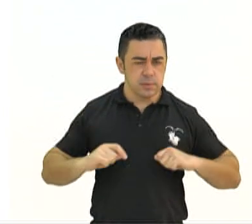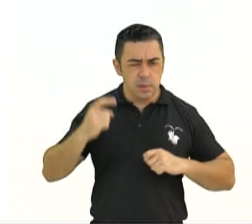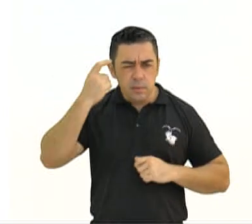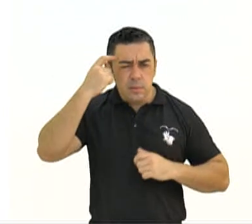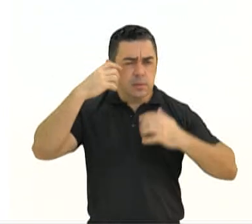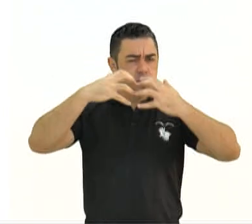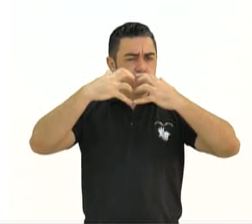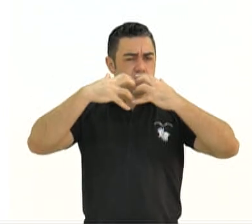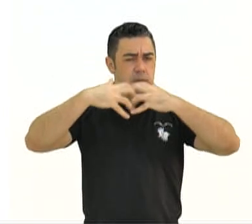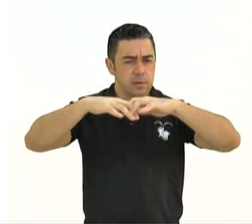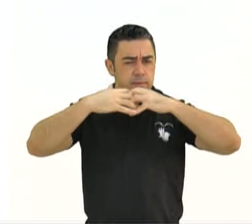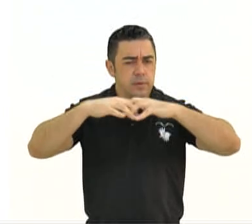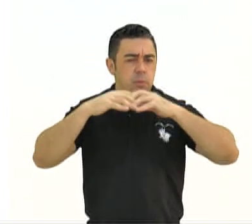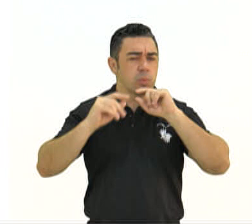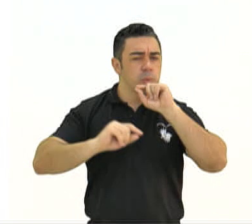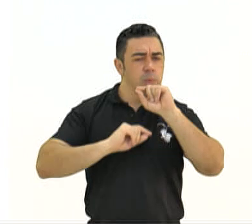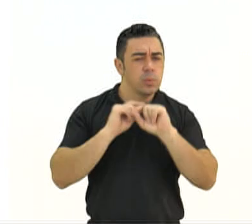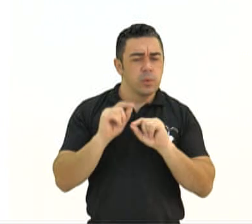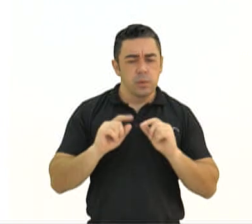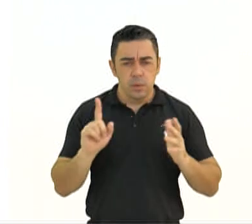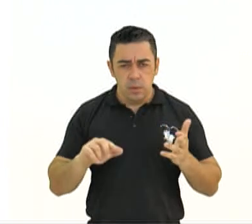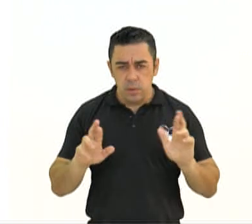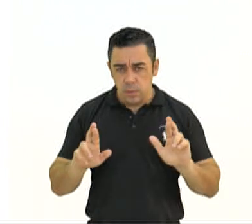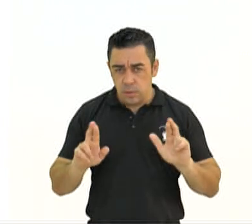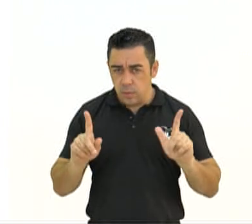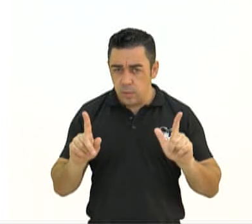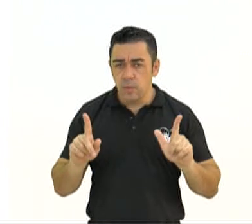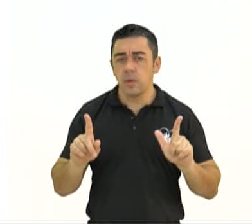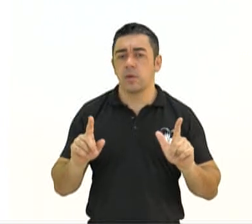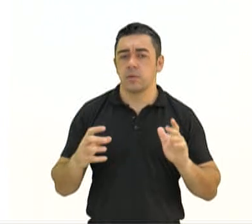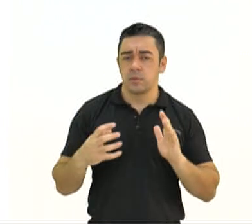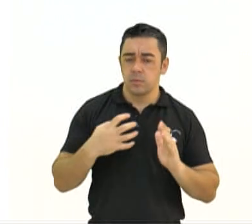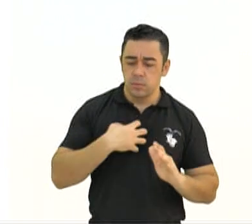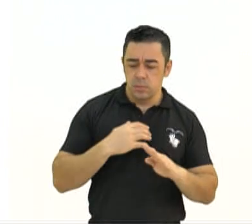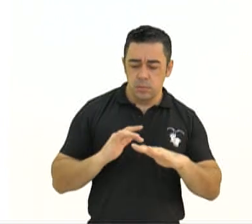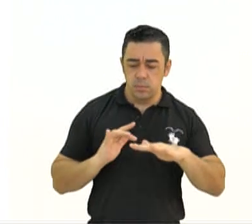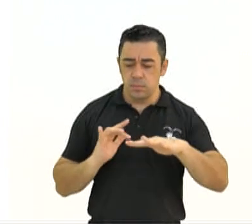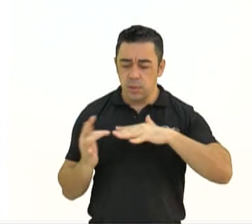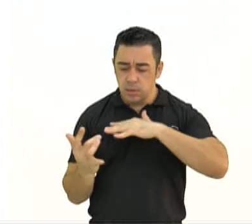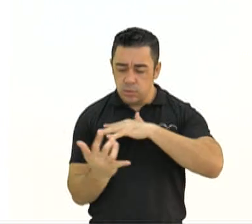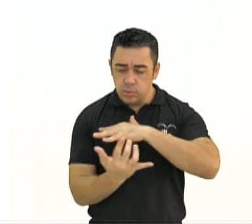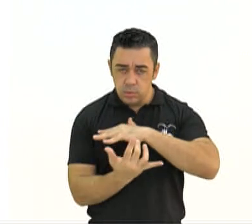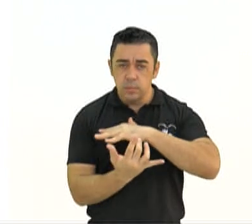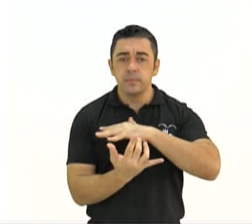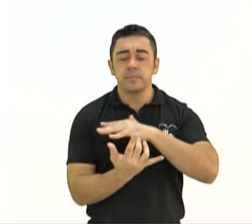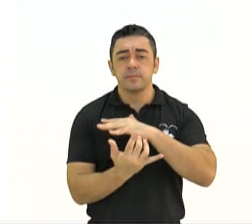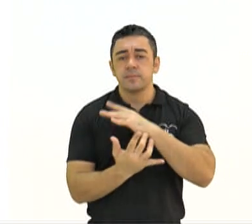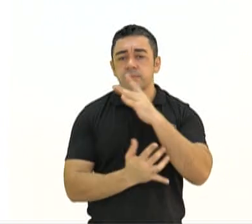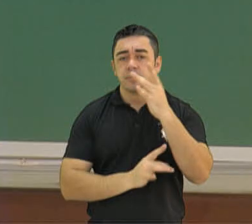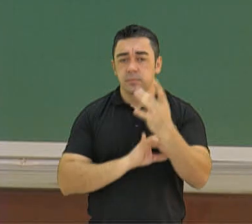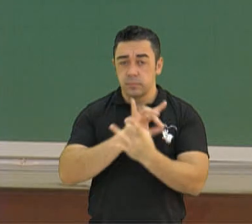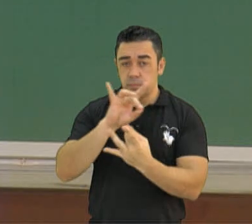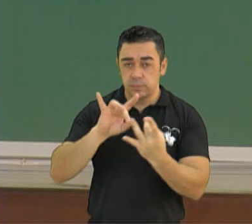reflexão relacionada às diferentes mídias. Especificamente,